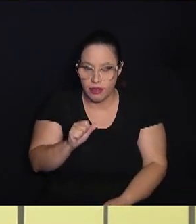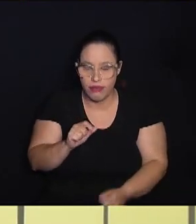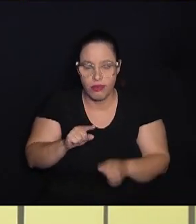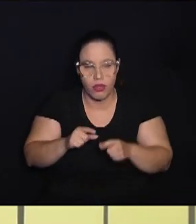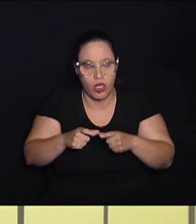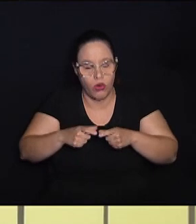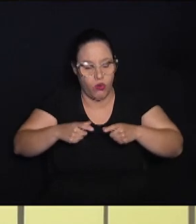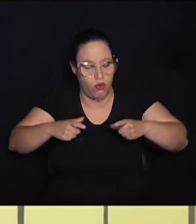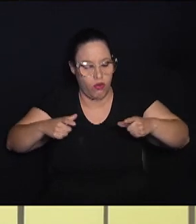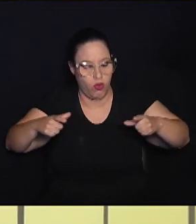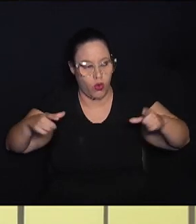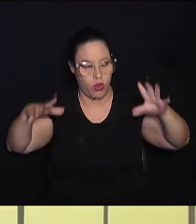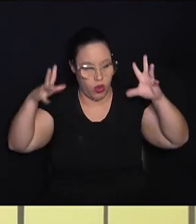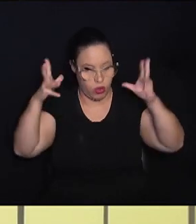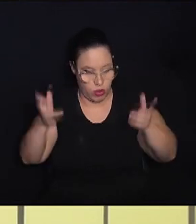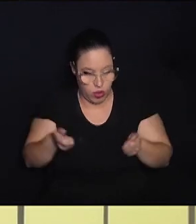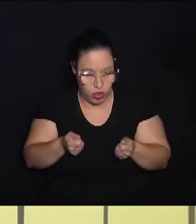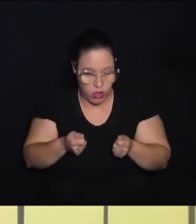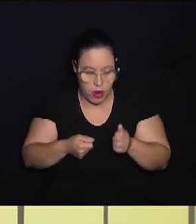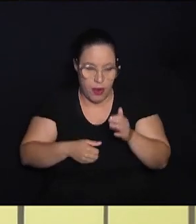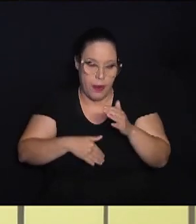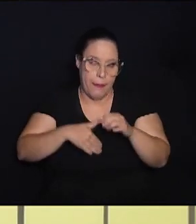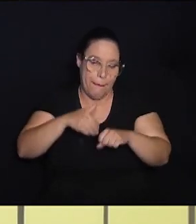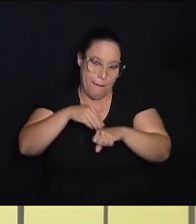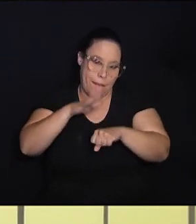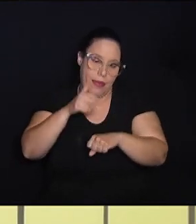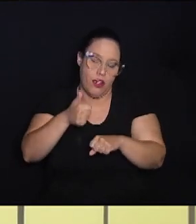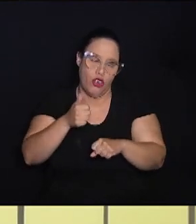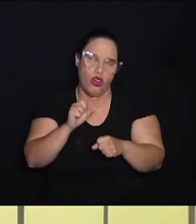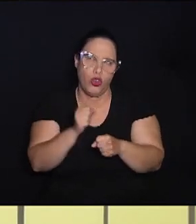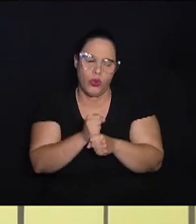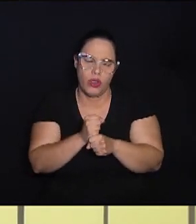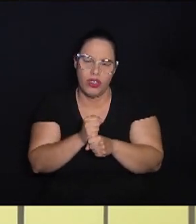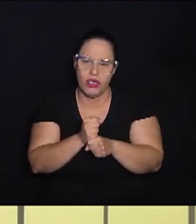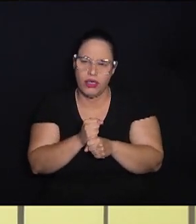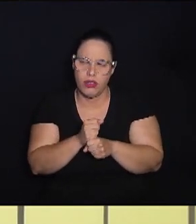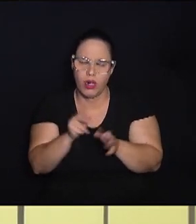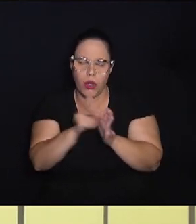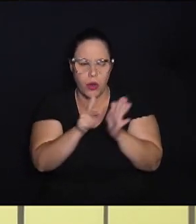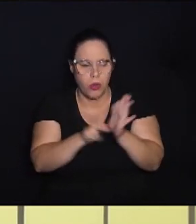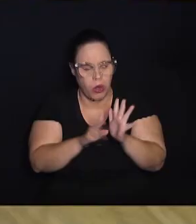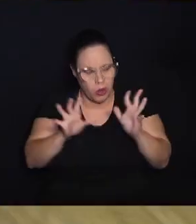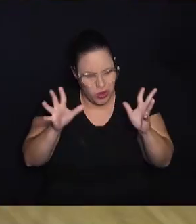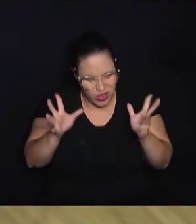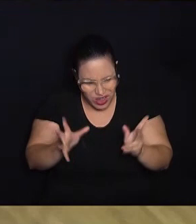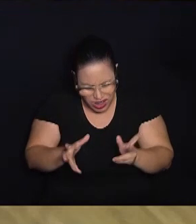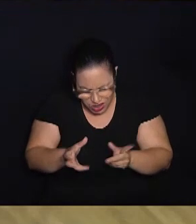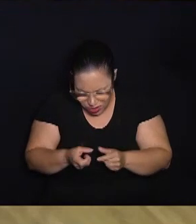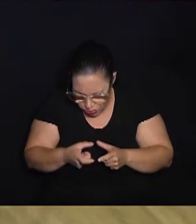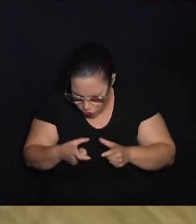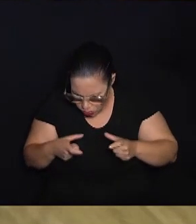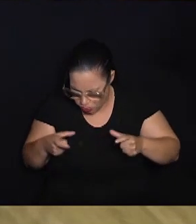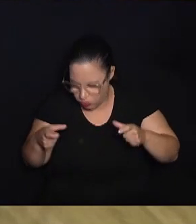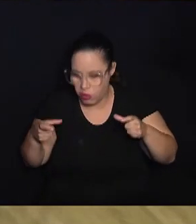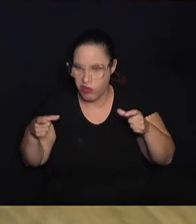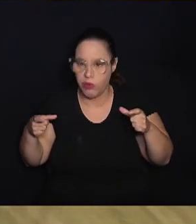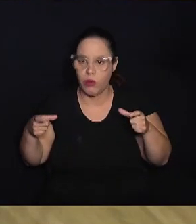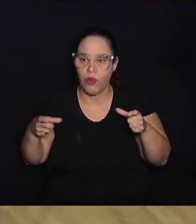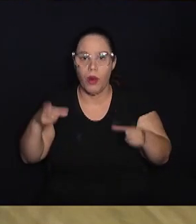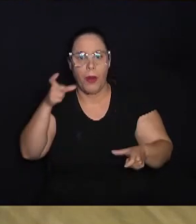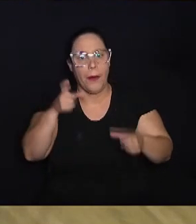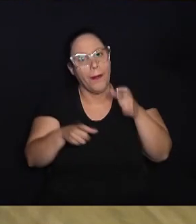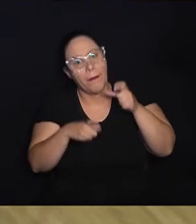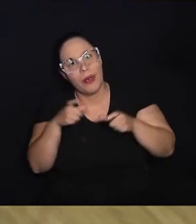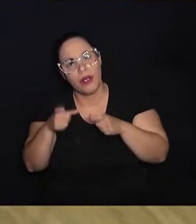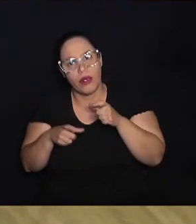ficar às vezes mais de um ano trabalhando naquele um projeto né mais complexo né Exatamente é um projeto envolve muitas pessoas